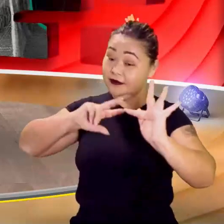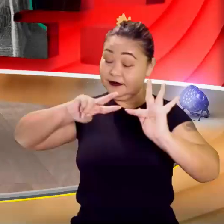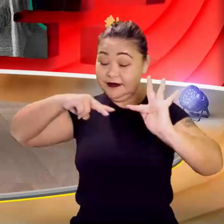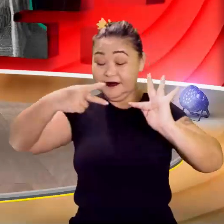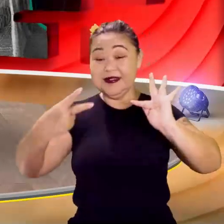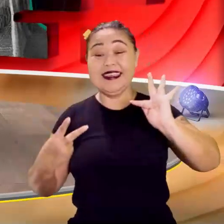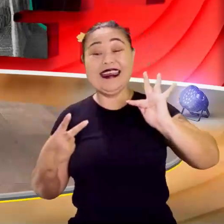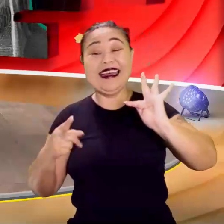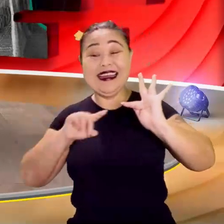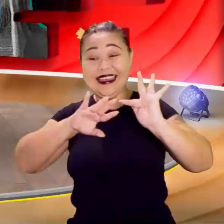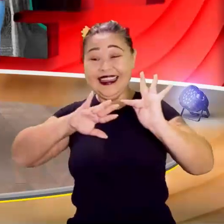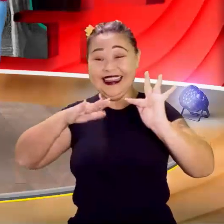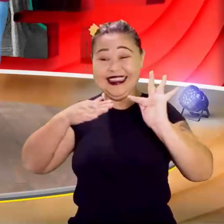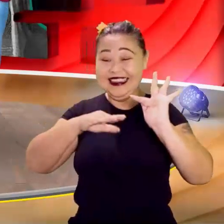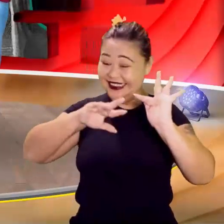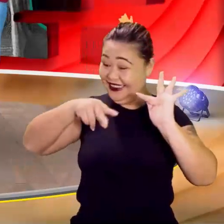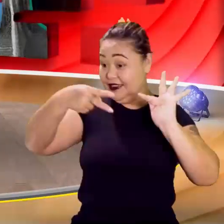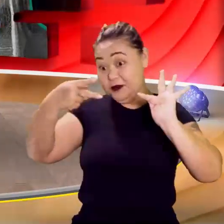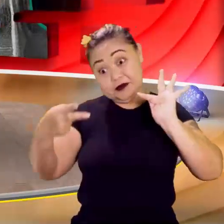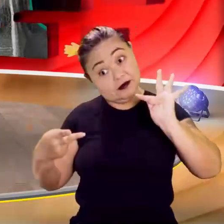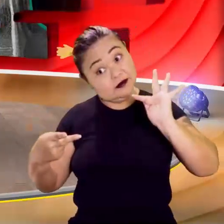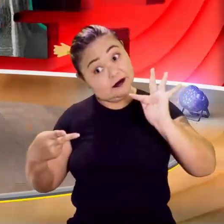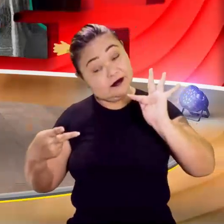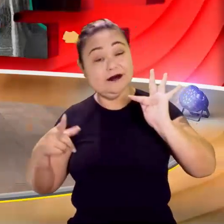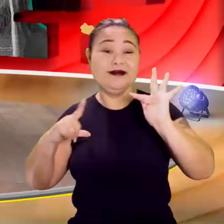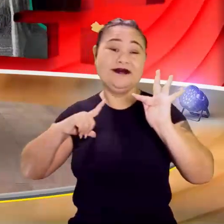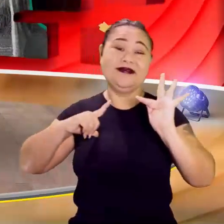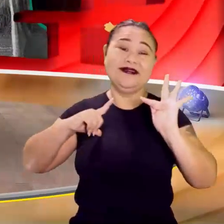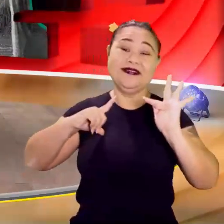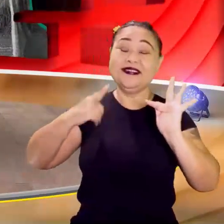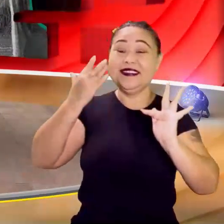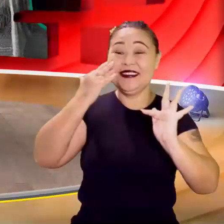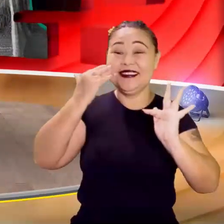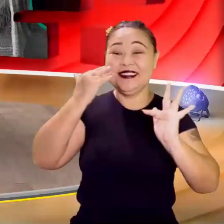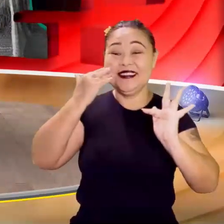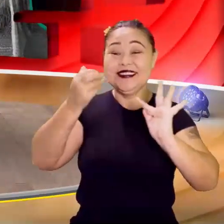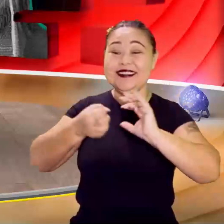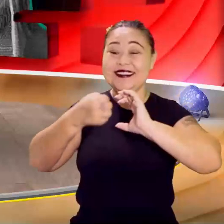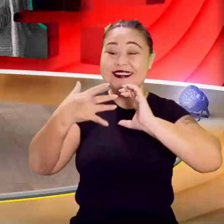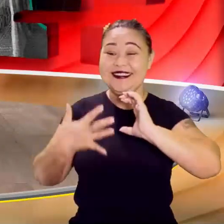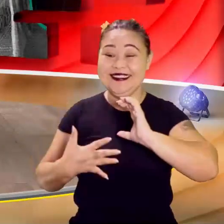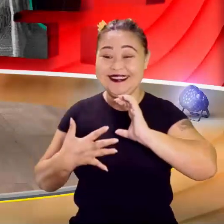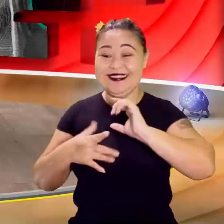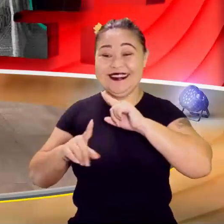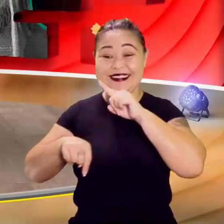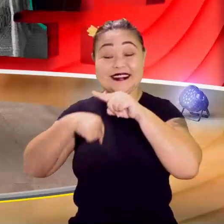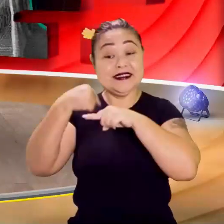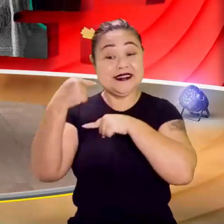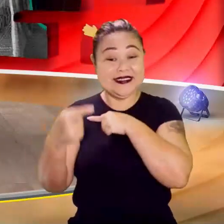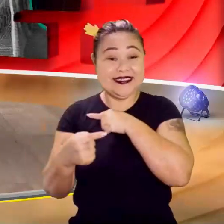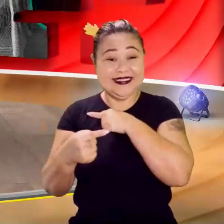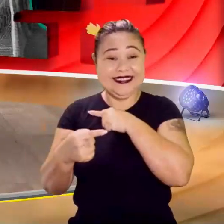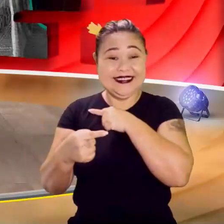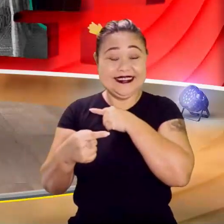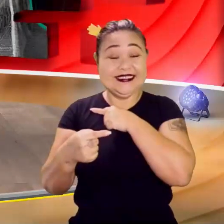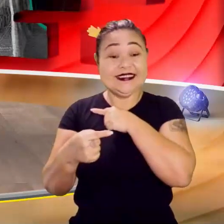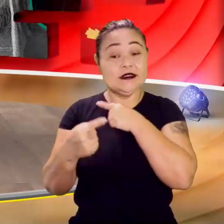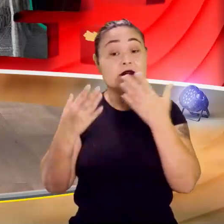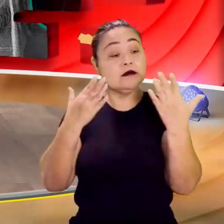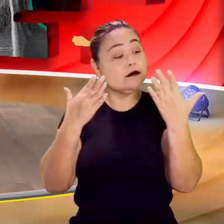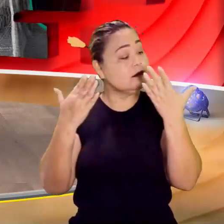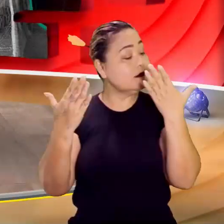Deitado. Assim, né? A gente vai ver as suas características e você vai ver